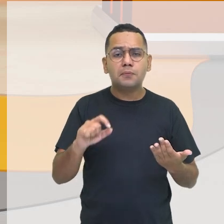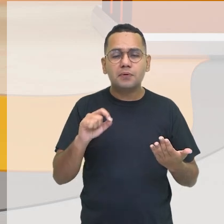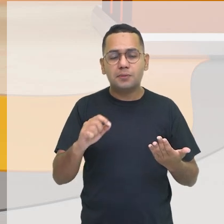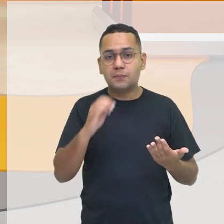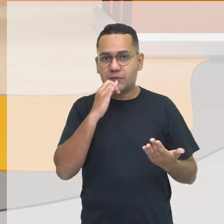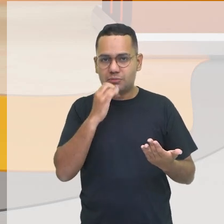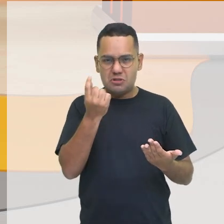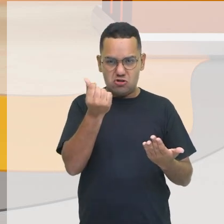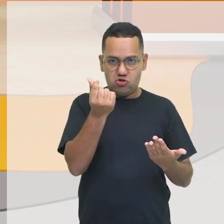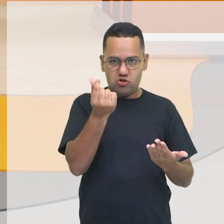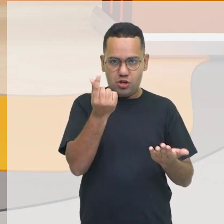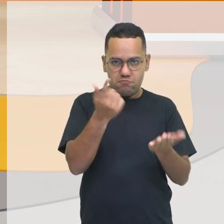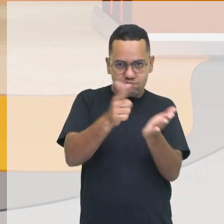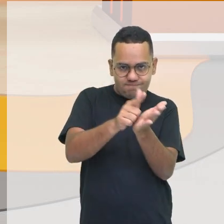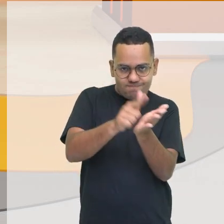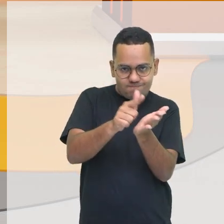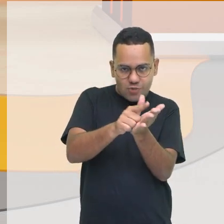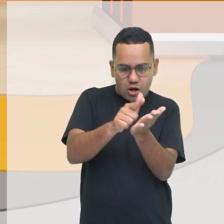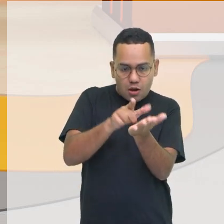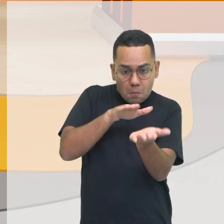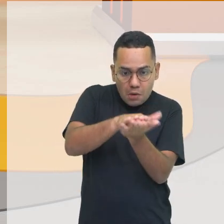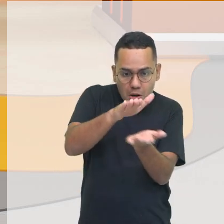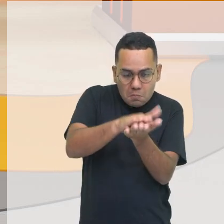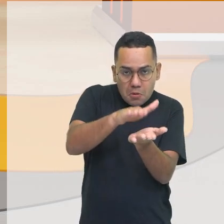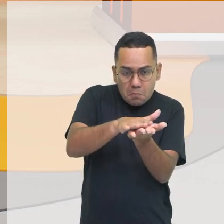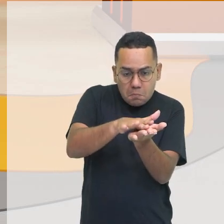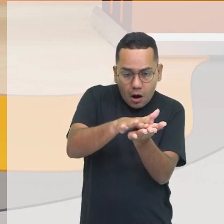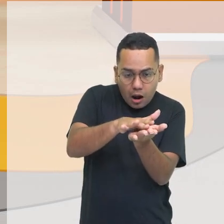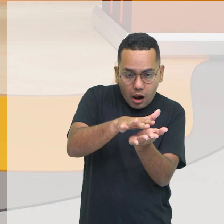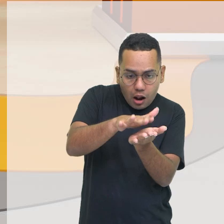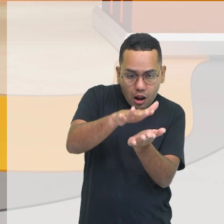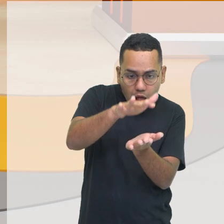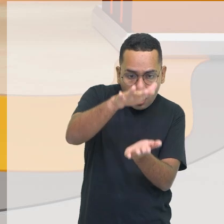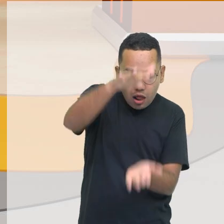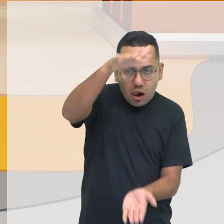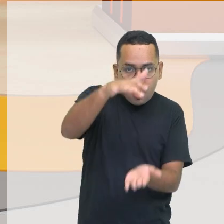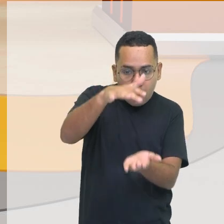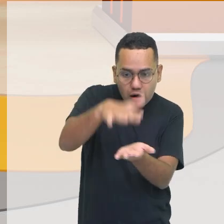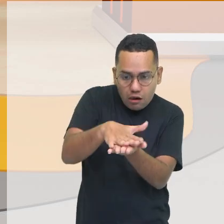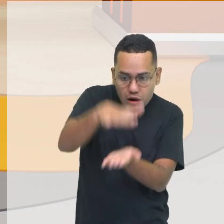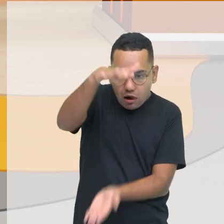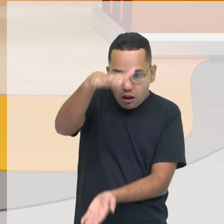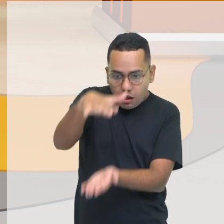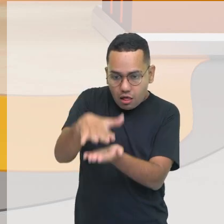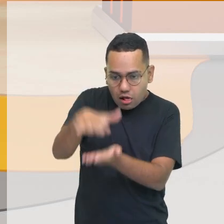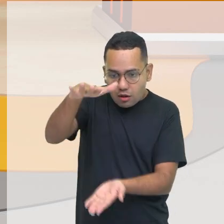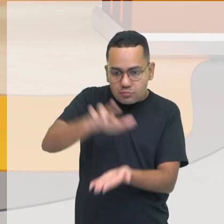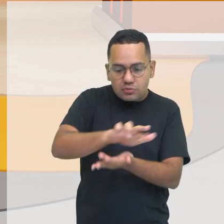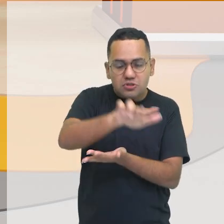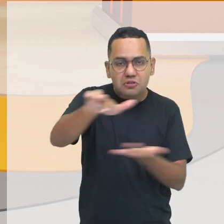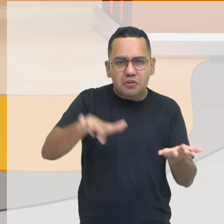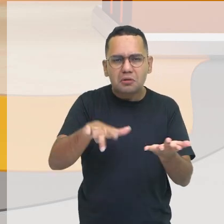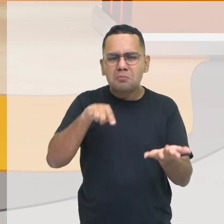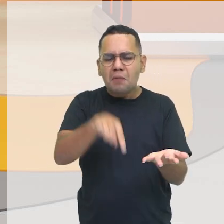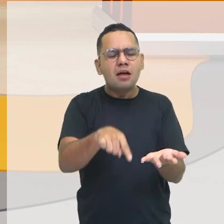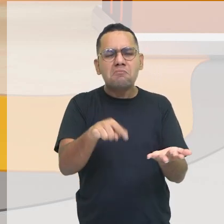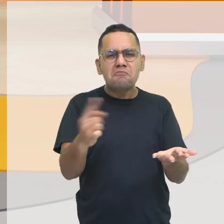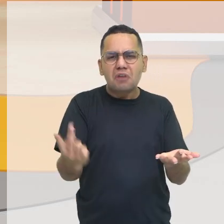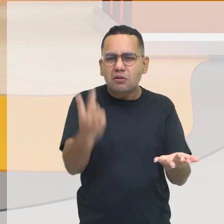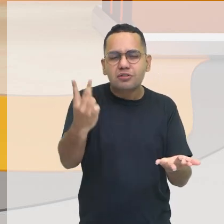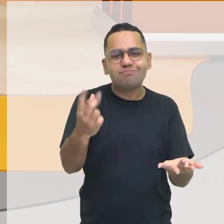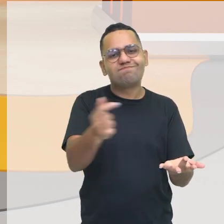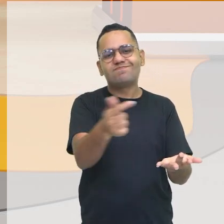produzir muitas cédulas, muito dinheiro. E claro que esse dinheiro, ele acabou perdendo o seu valor